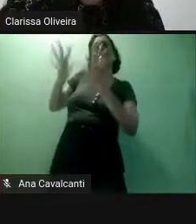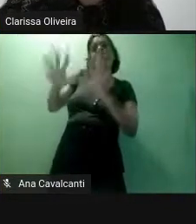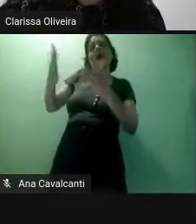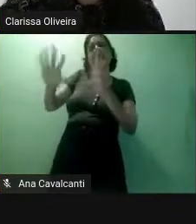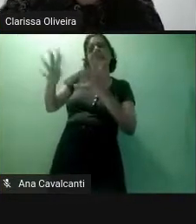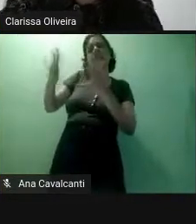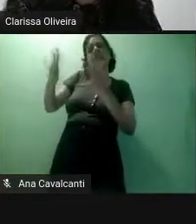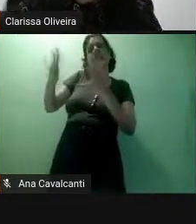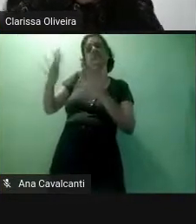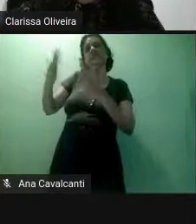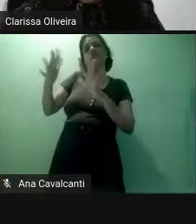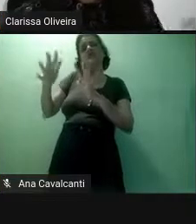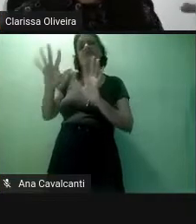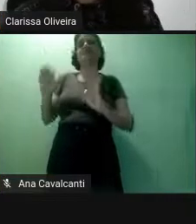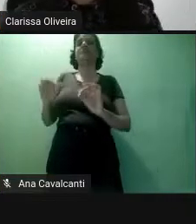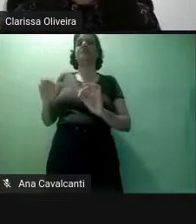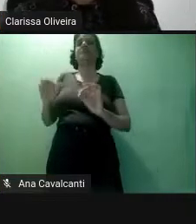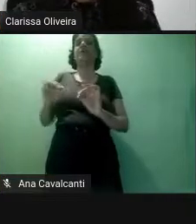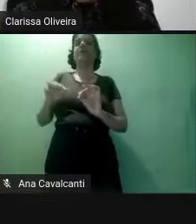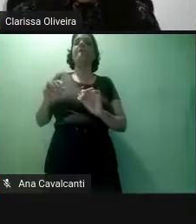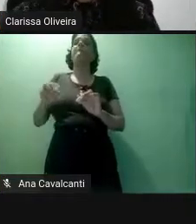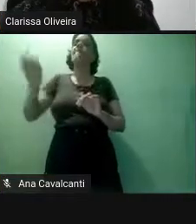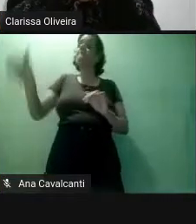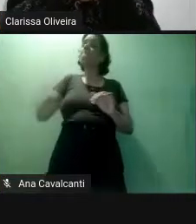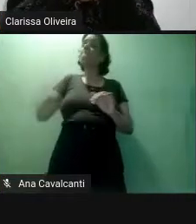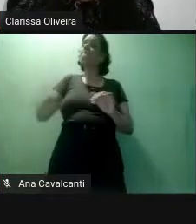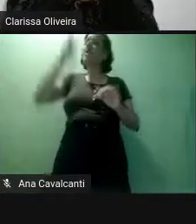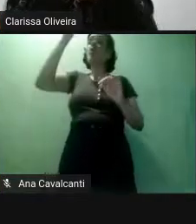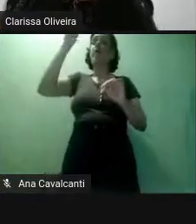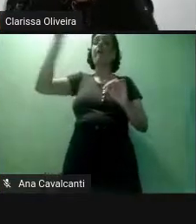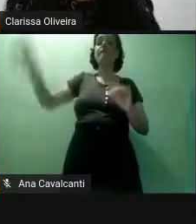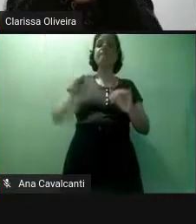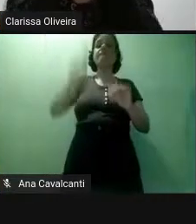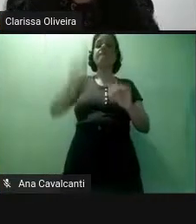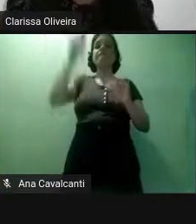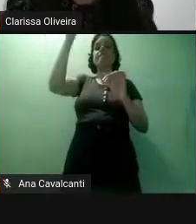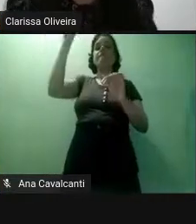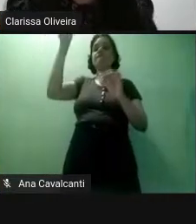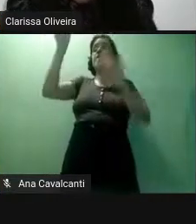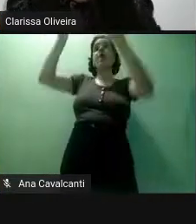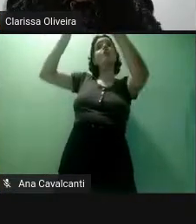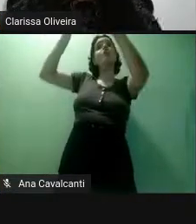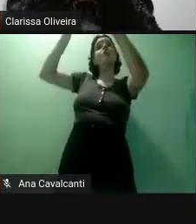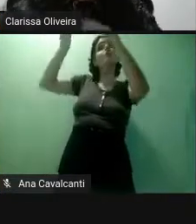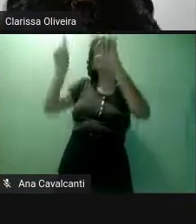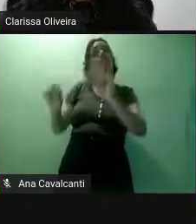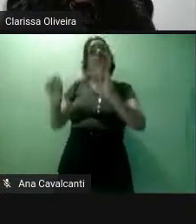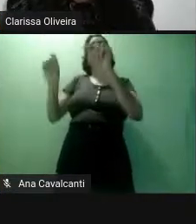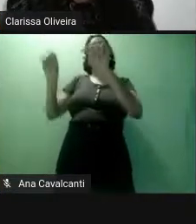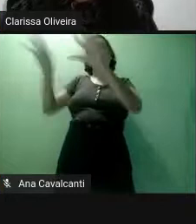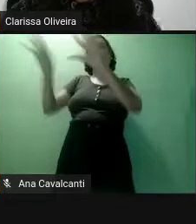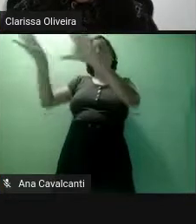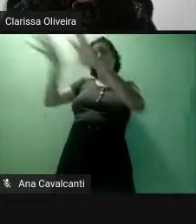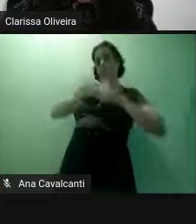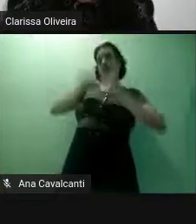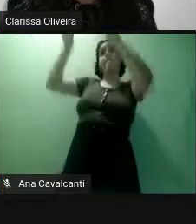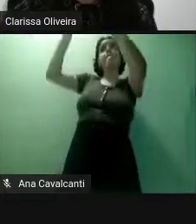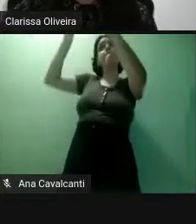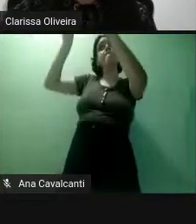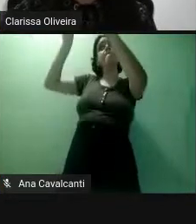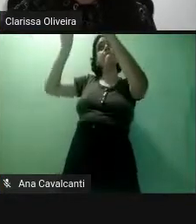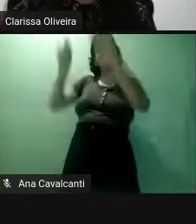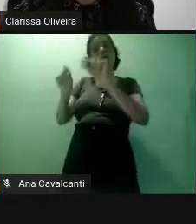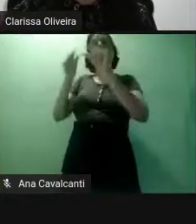ainda não quer chegar nesse risco médio. A gente quer chegar no risco baixíssimo, no risco baixo. E qual é esse